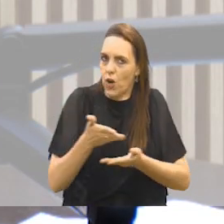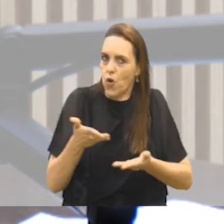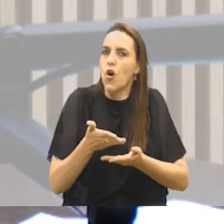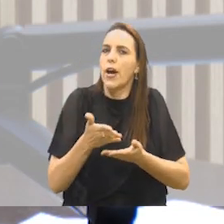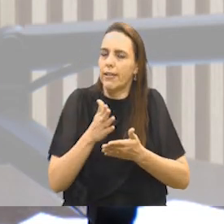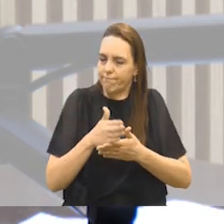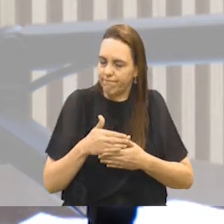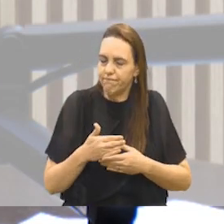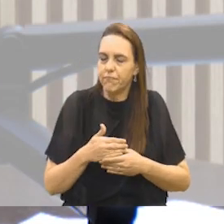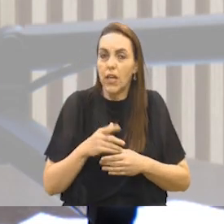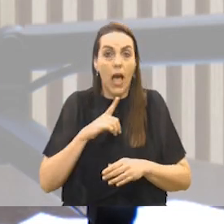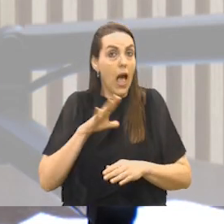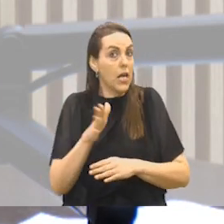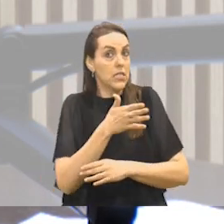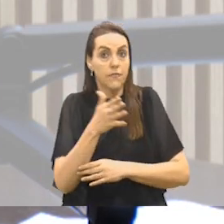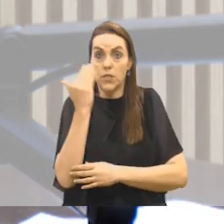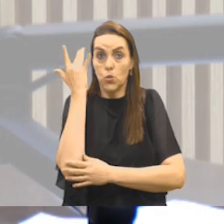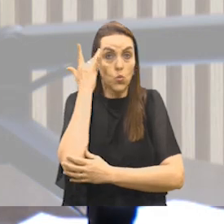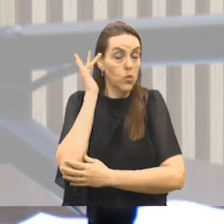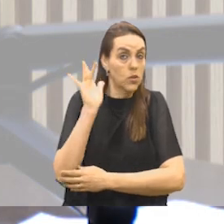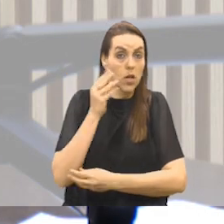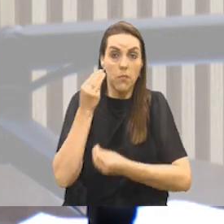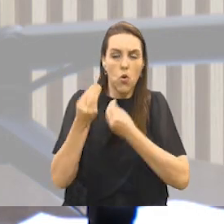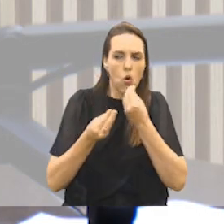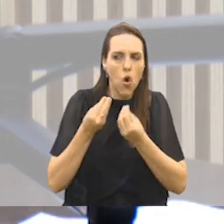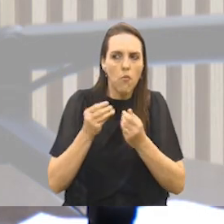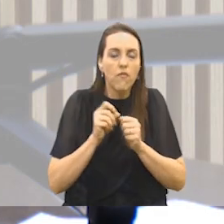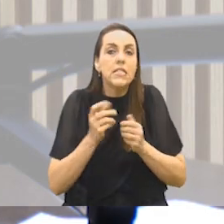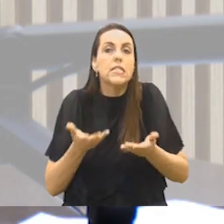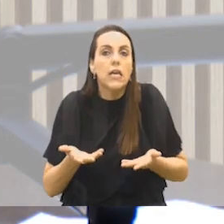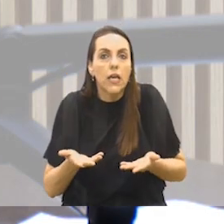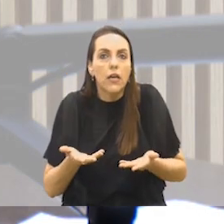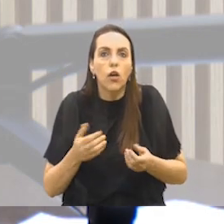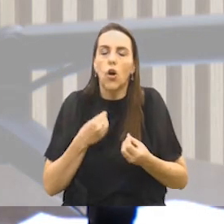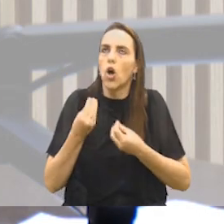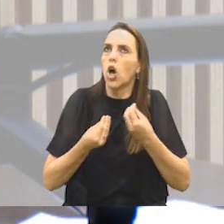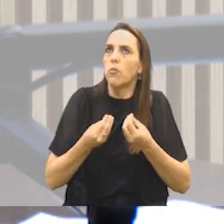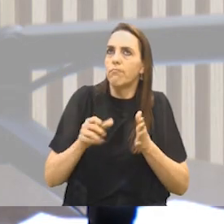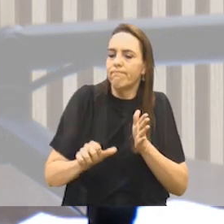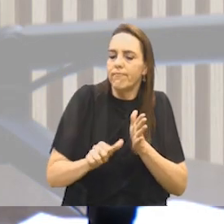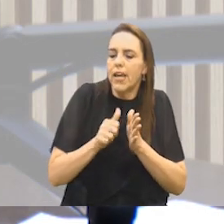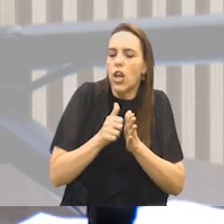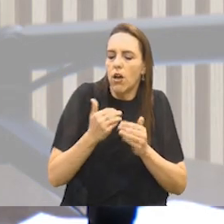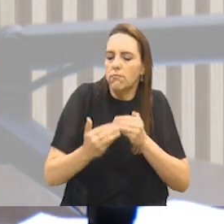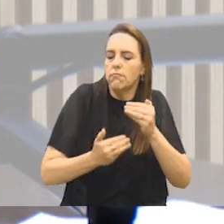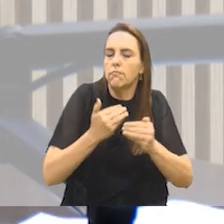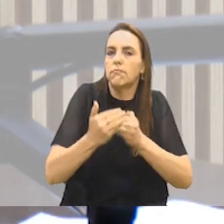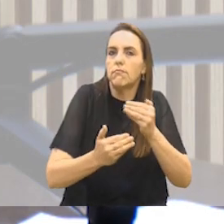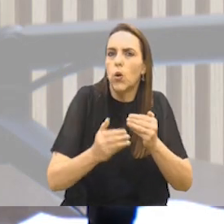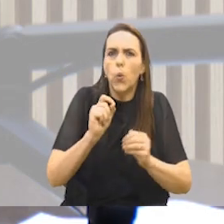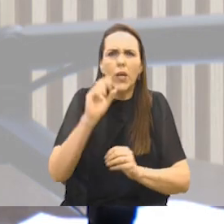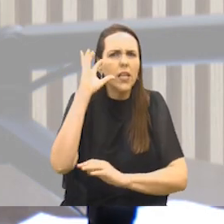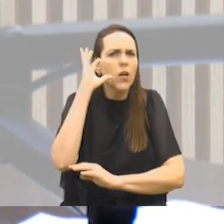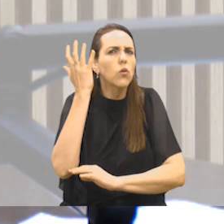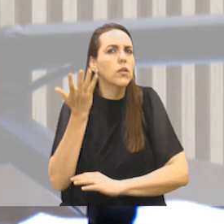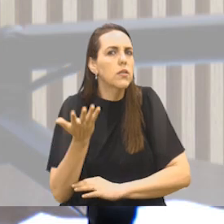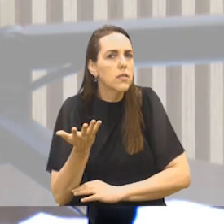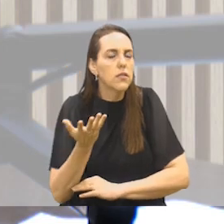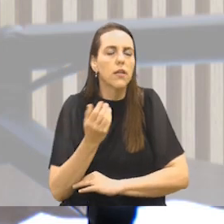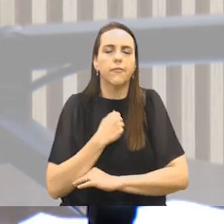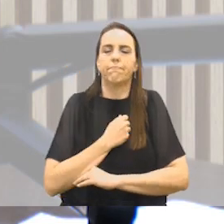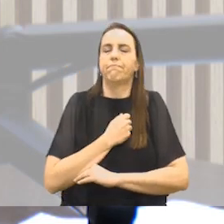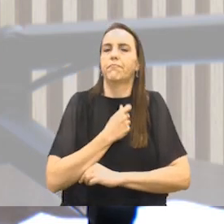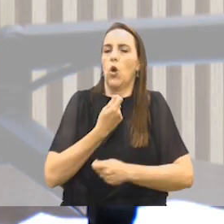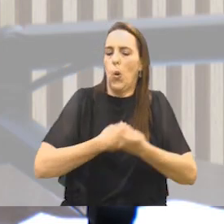enfrentam bastante dificuldades e às vezes elas não sabem como agir, como elas devem proceder, o que